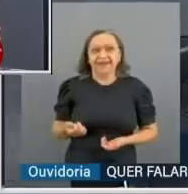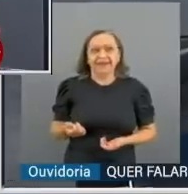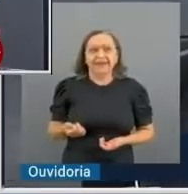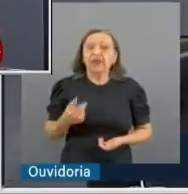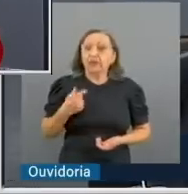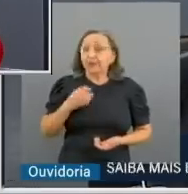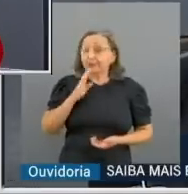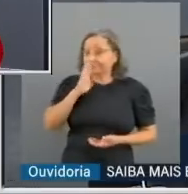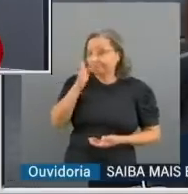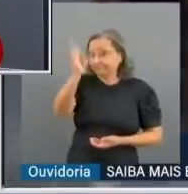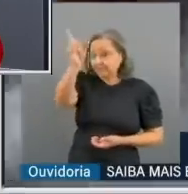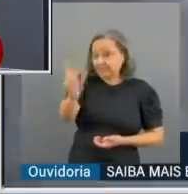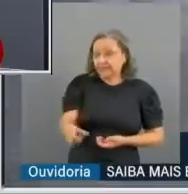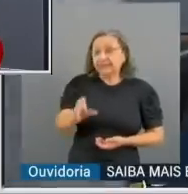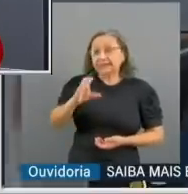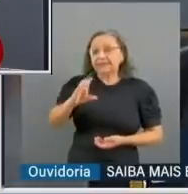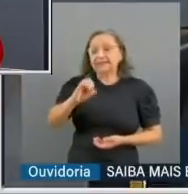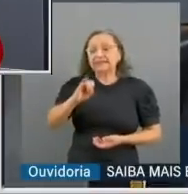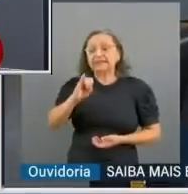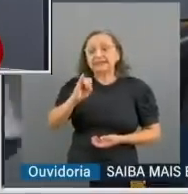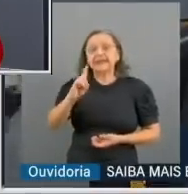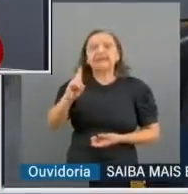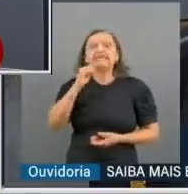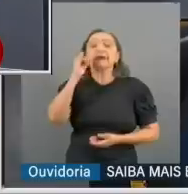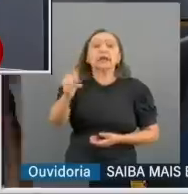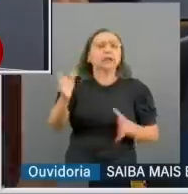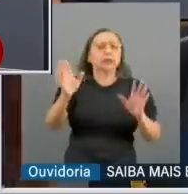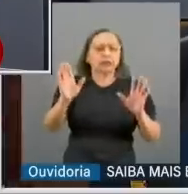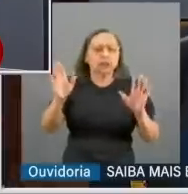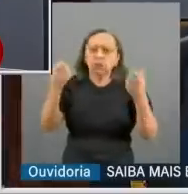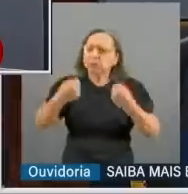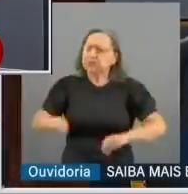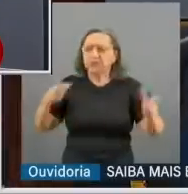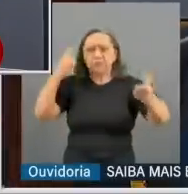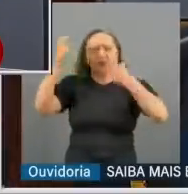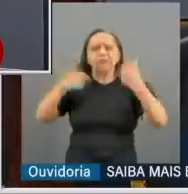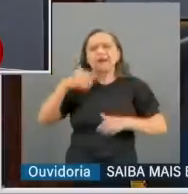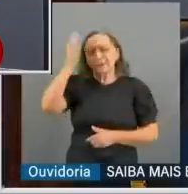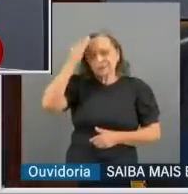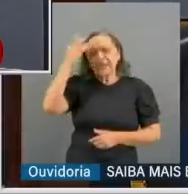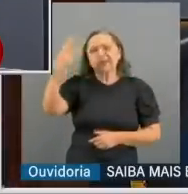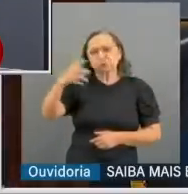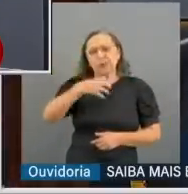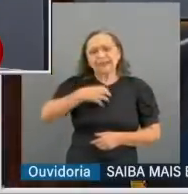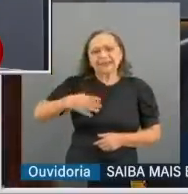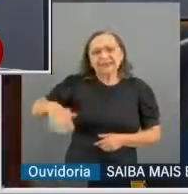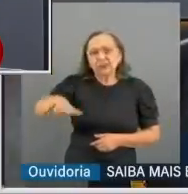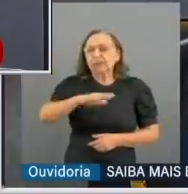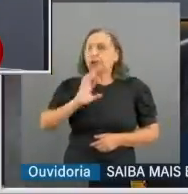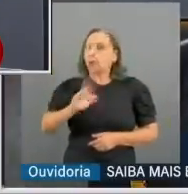atrás que isso começou, lá em 2005, com Delúbio Soares, que permaneceu em silêncio e